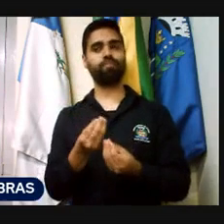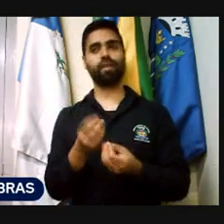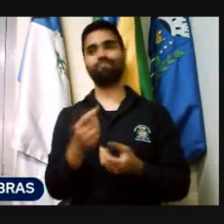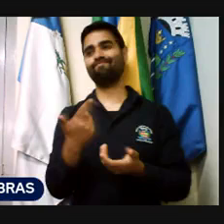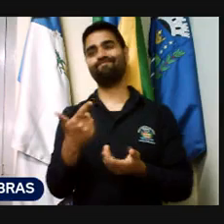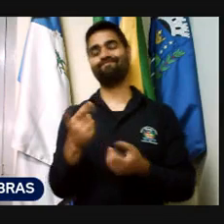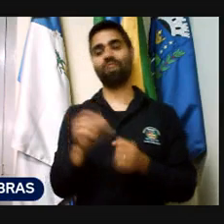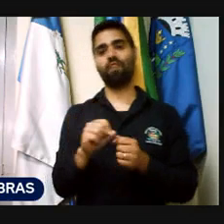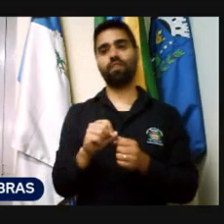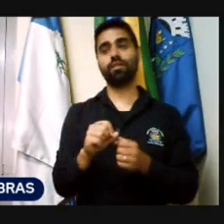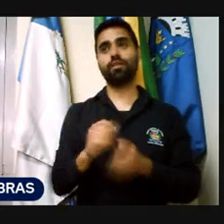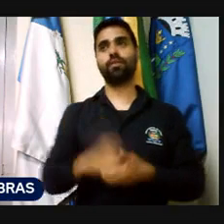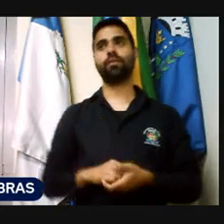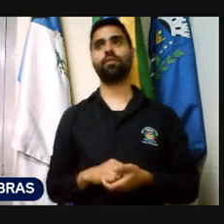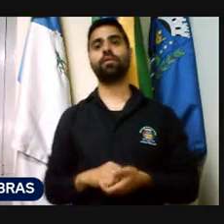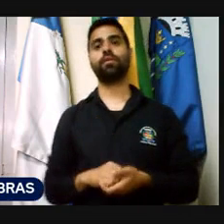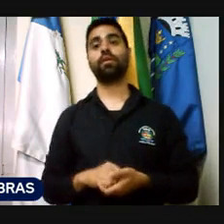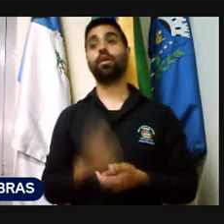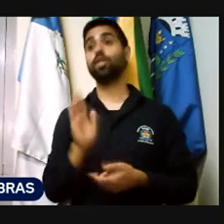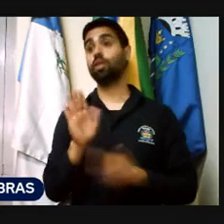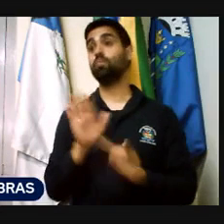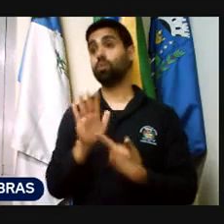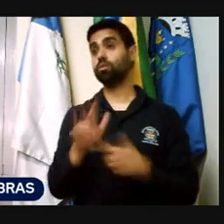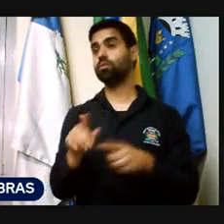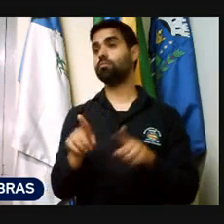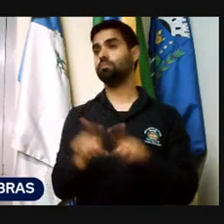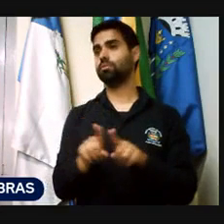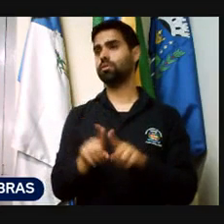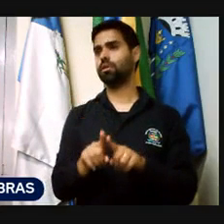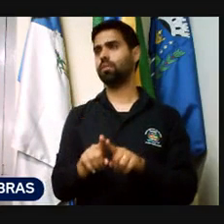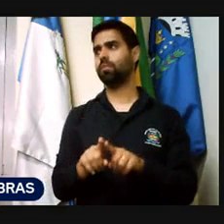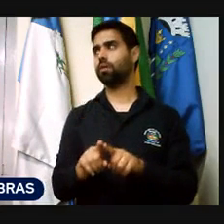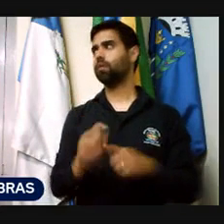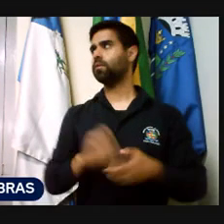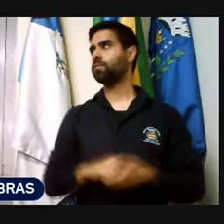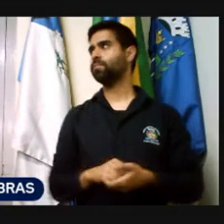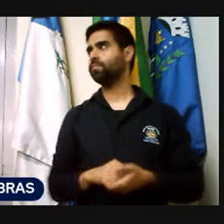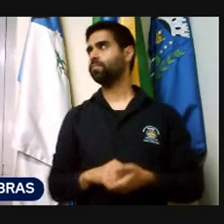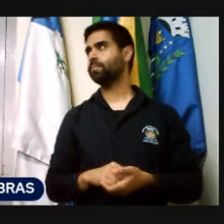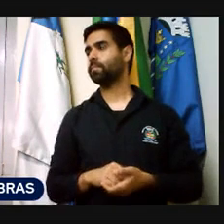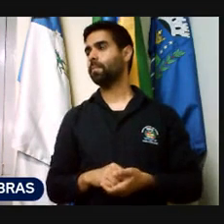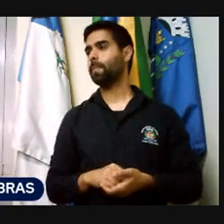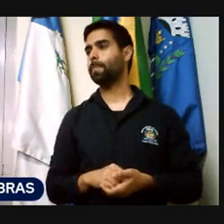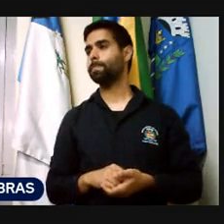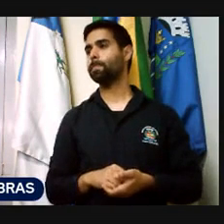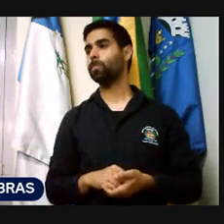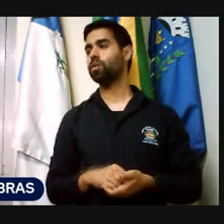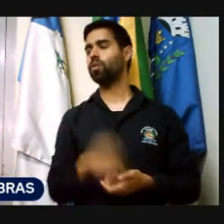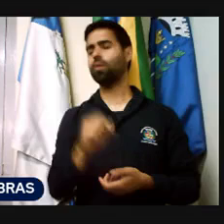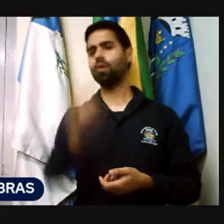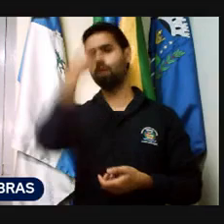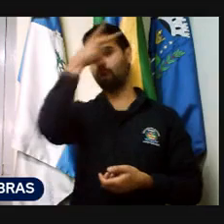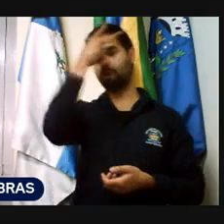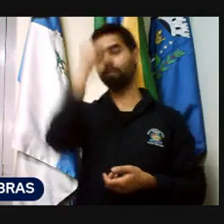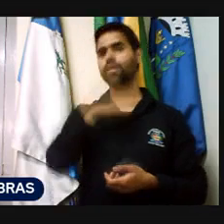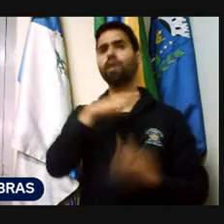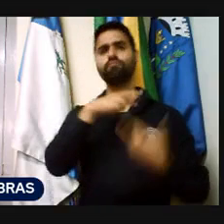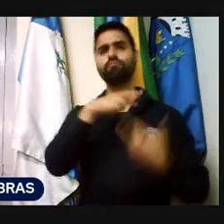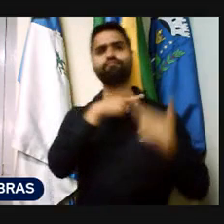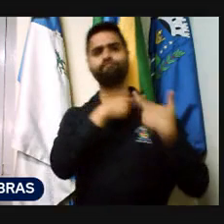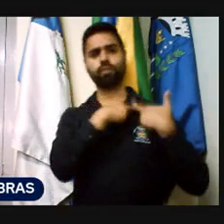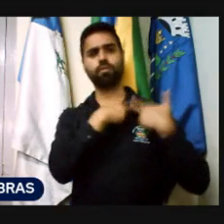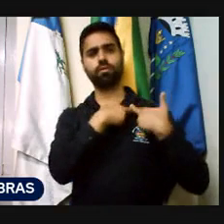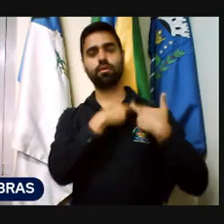fazer, e ele já mostrou isso em outras ocasiões, que é um prefeito com